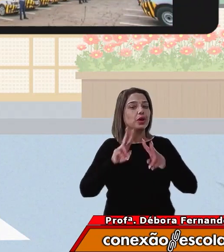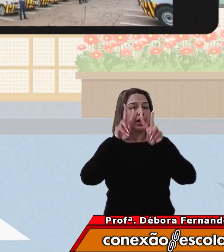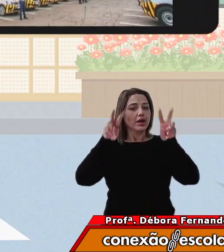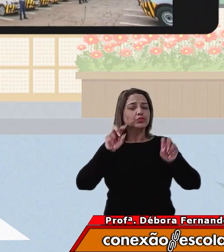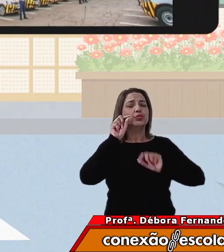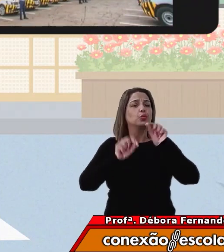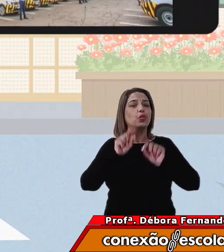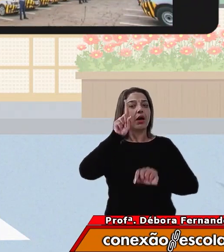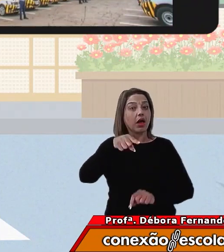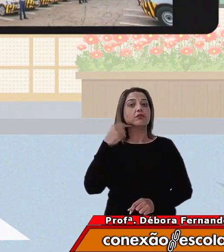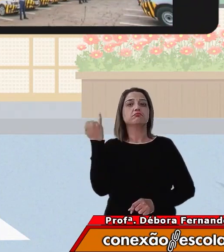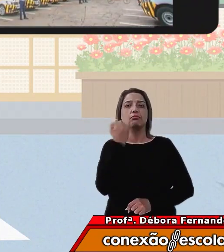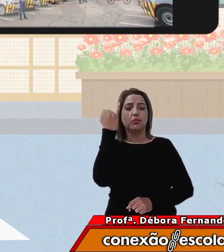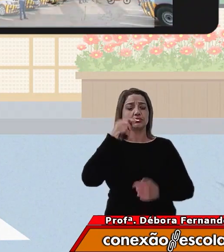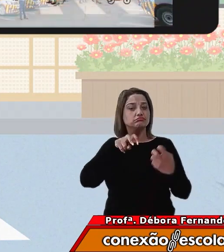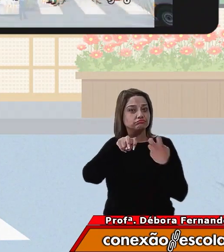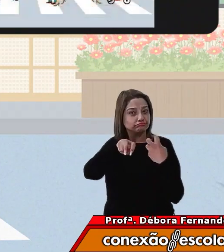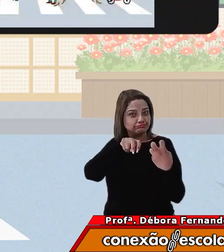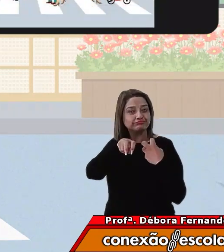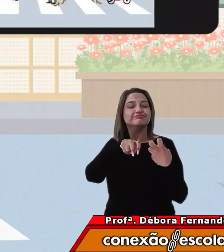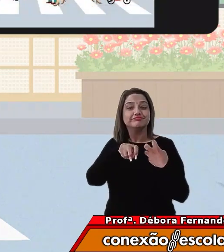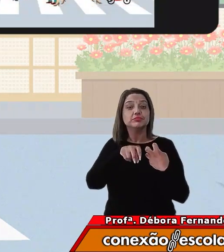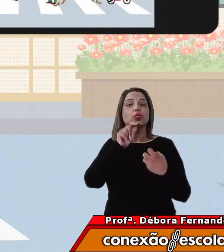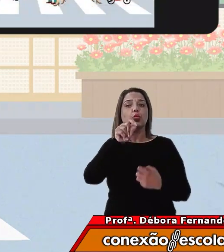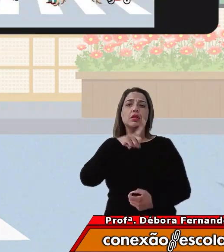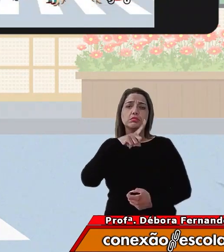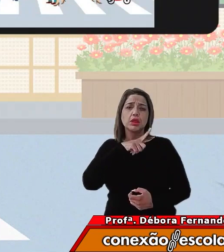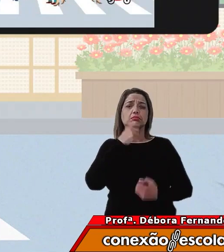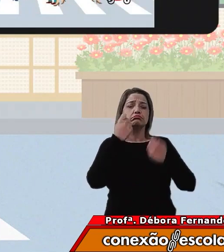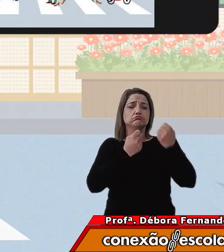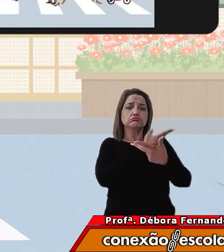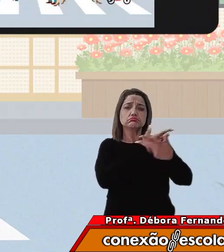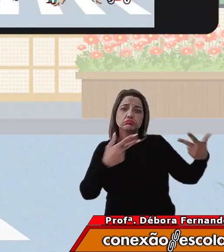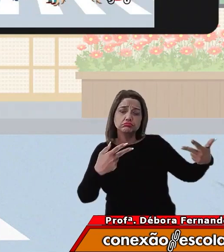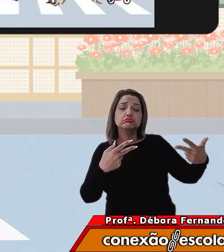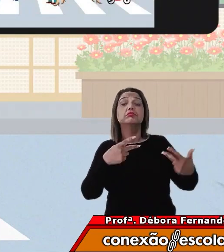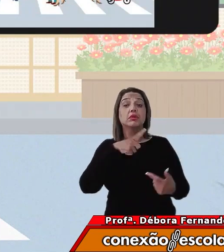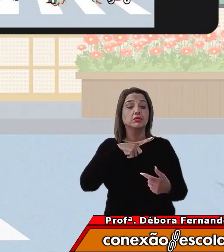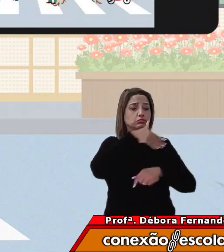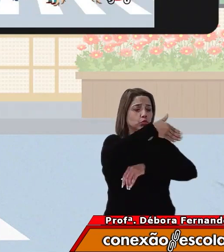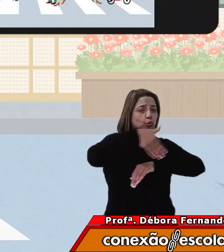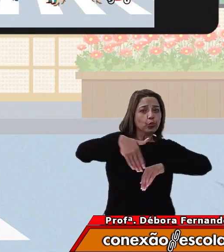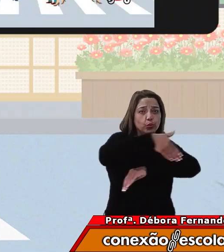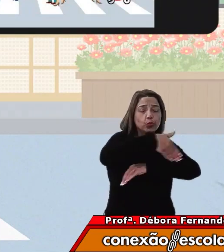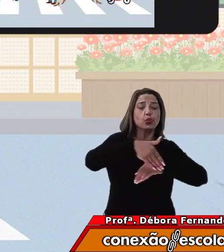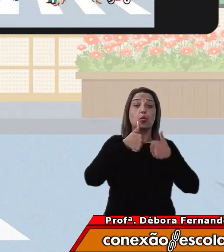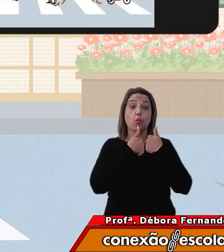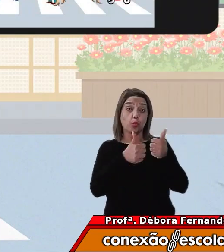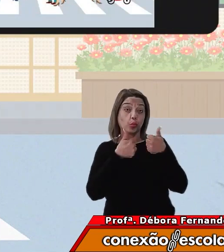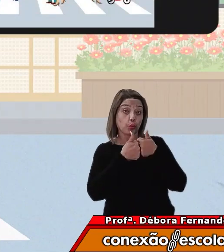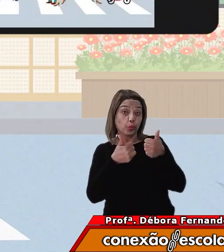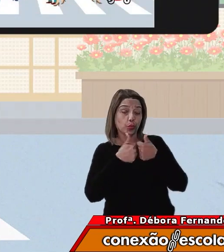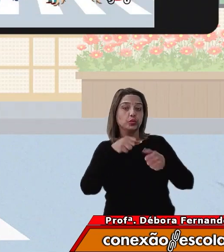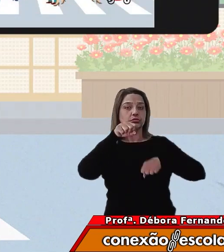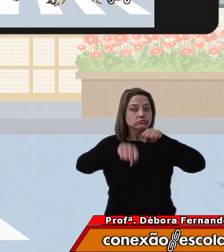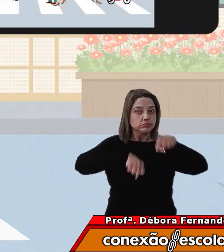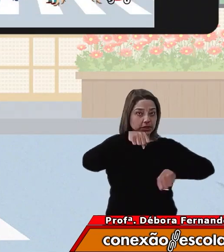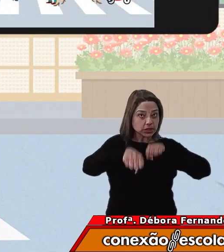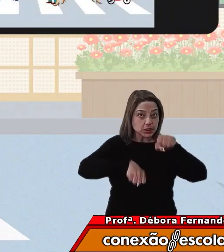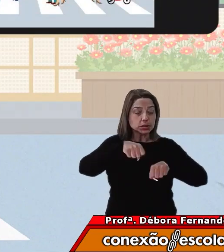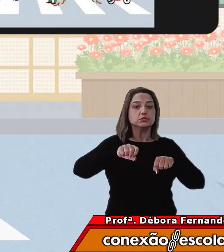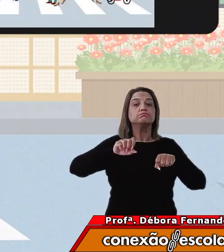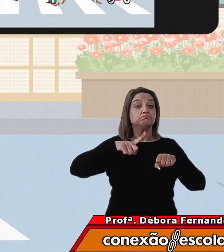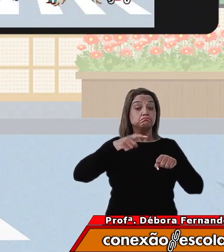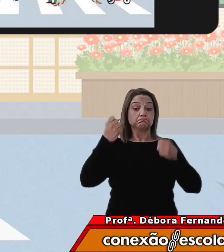falar mais um pouco sobre o trânsito ele é composto de automóveis vias ônibus bicicletas